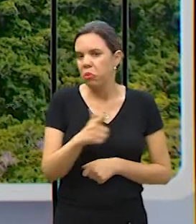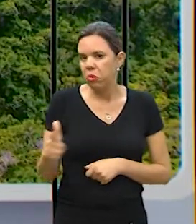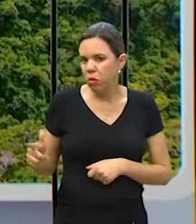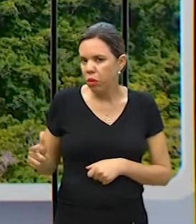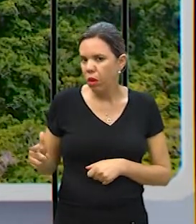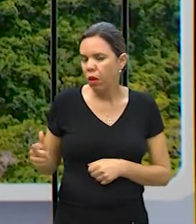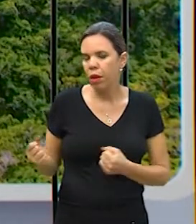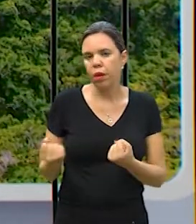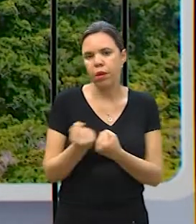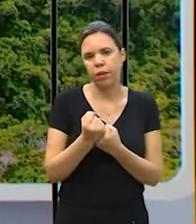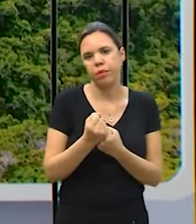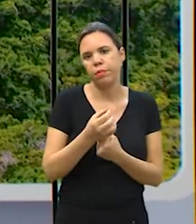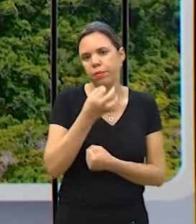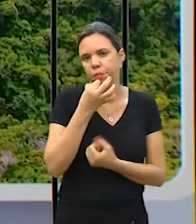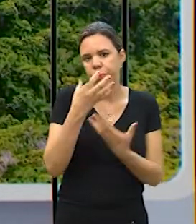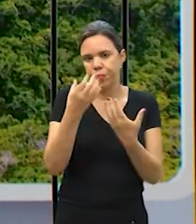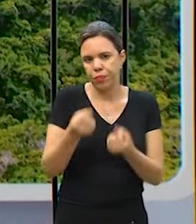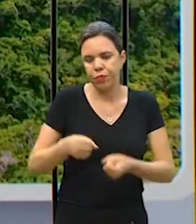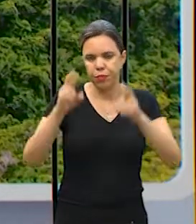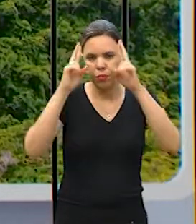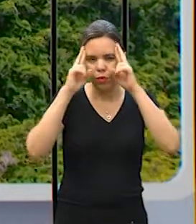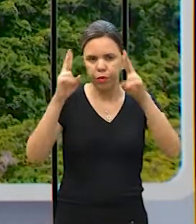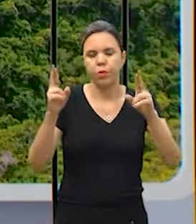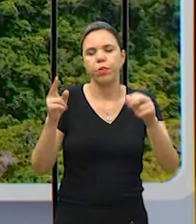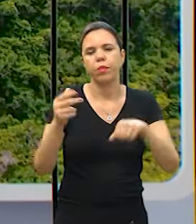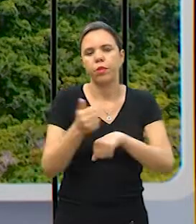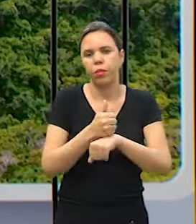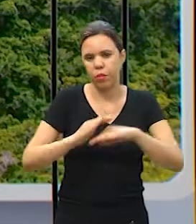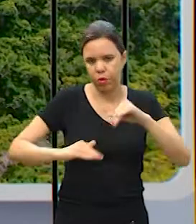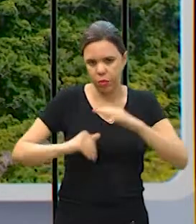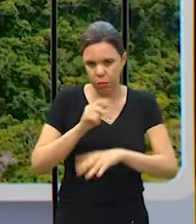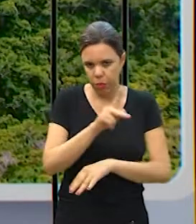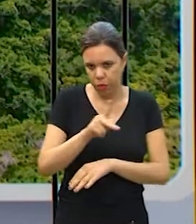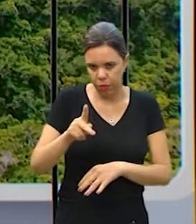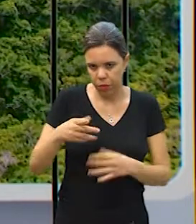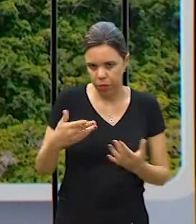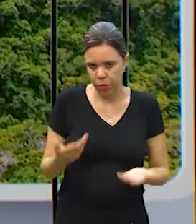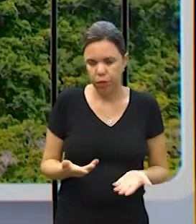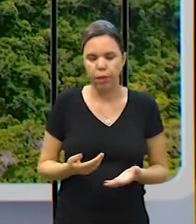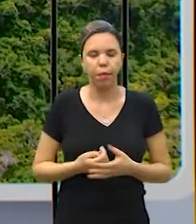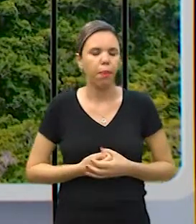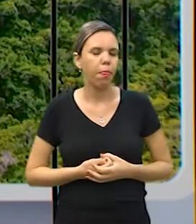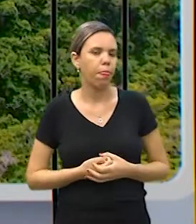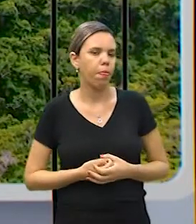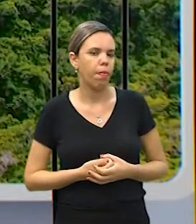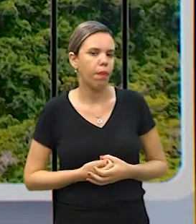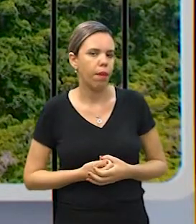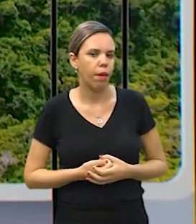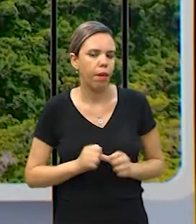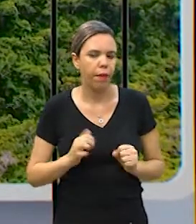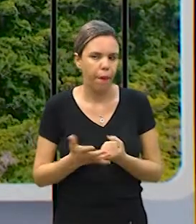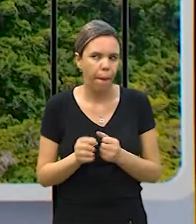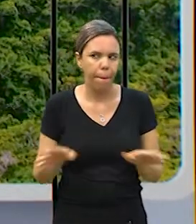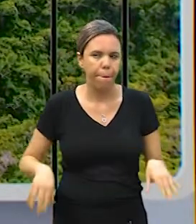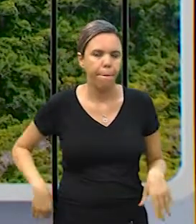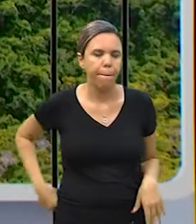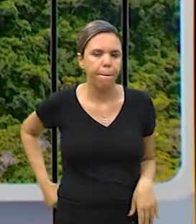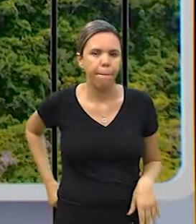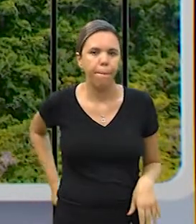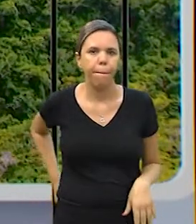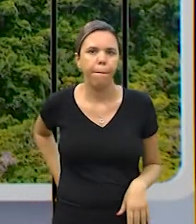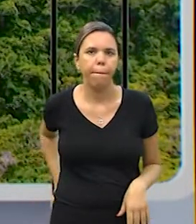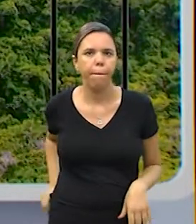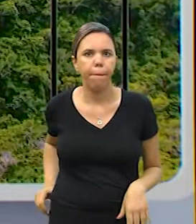instrumentos de escuta e respeito à condição dos professores. porque a